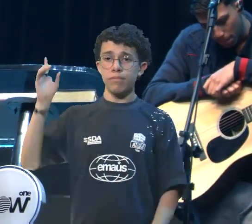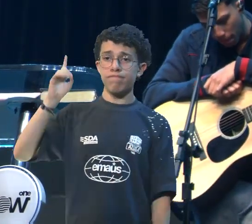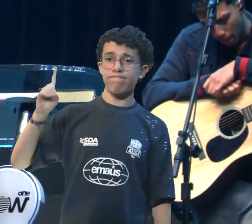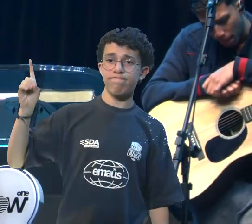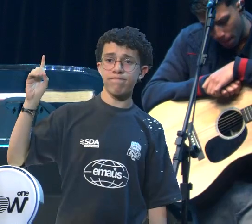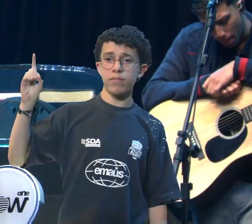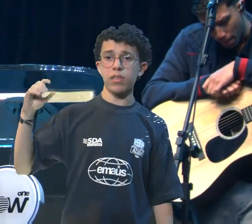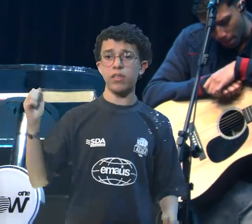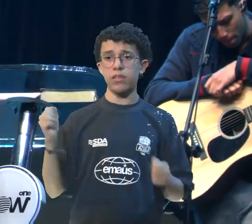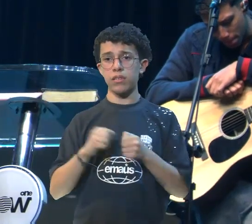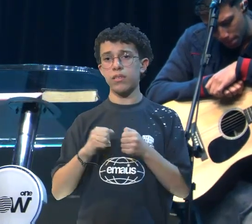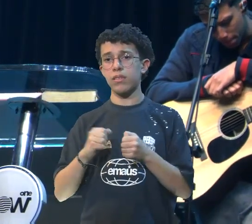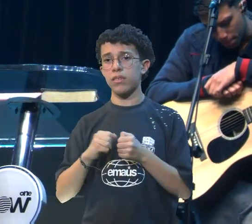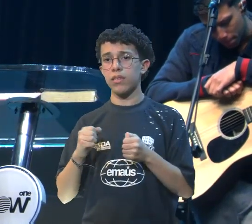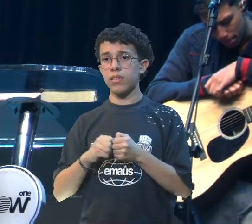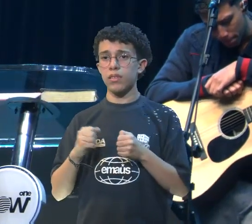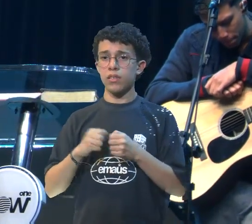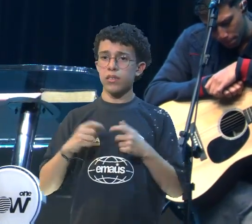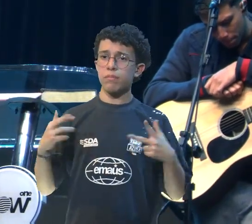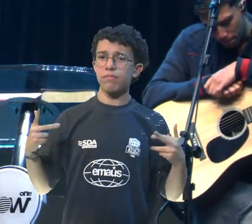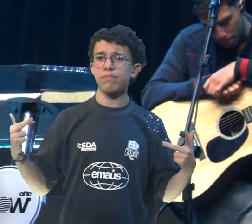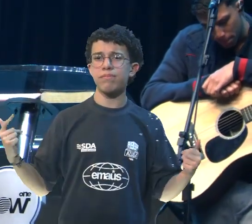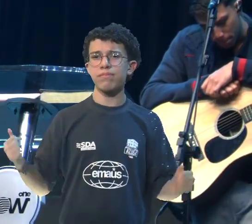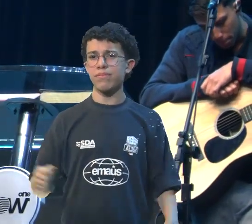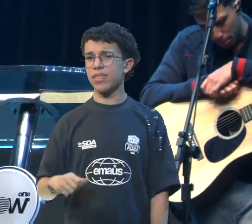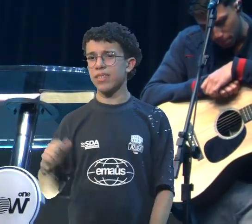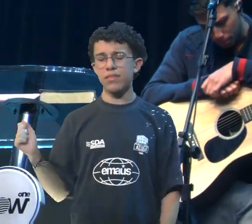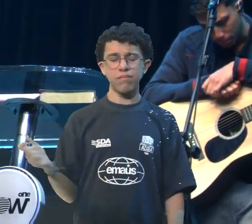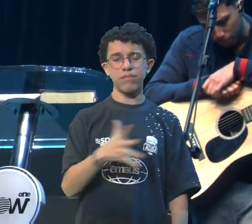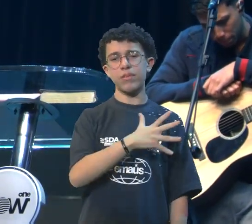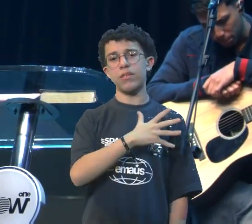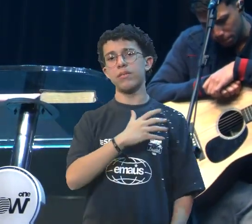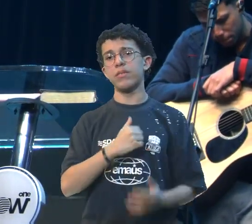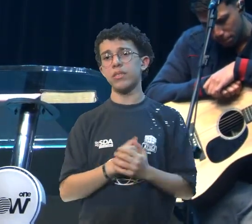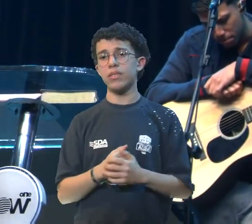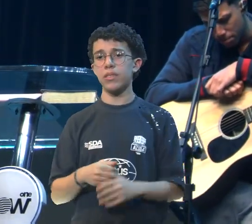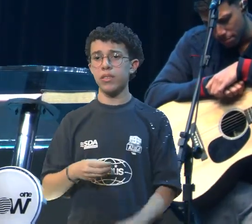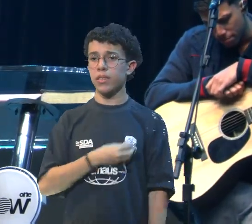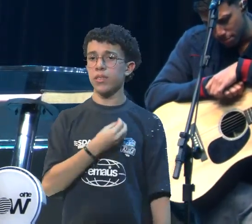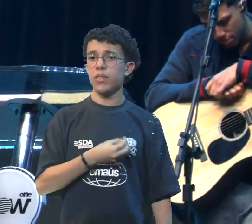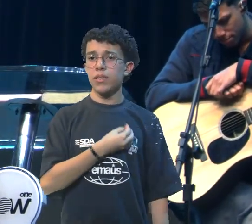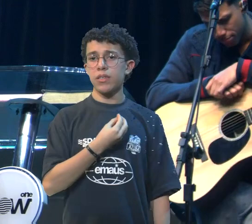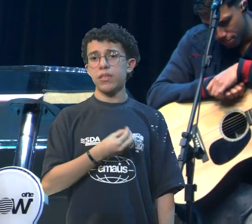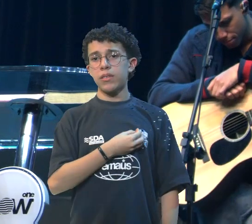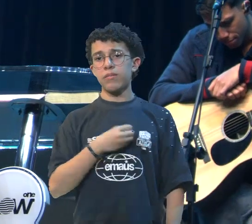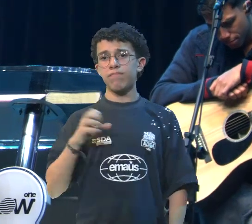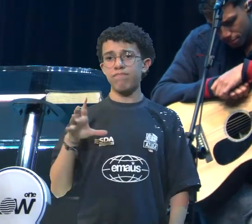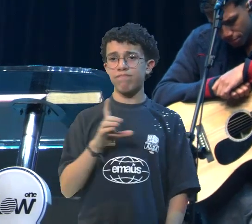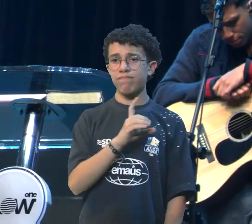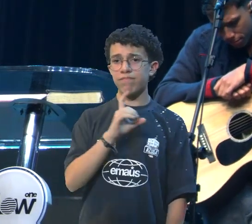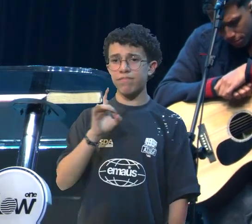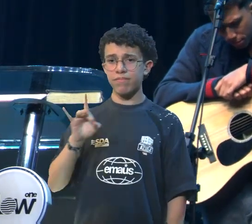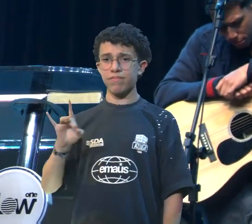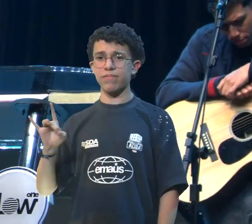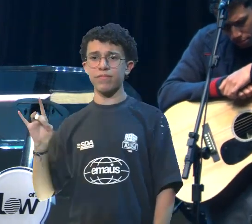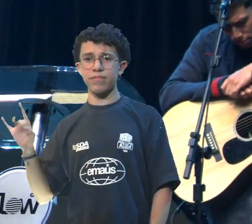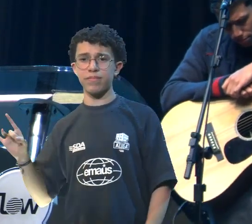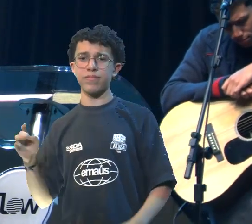dos adolescentes que estão com a agenda que é uma loucura, na vida dos pais que não conseguem parar nem para